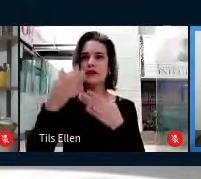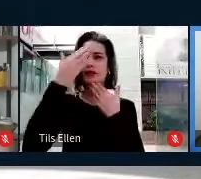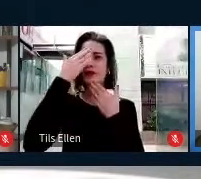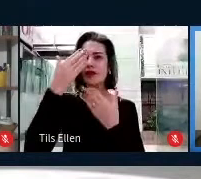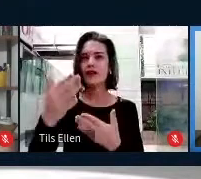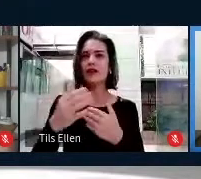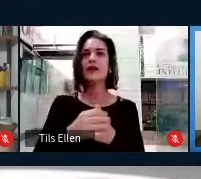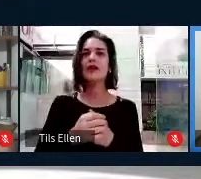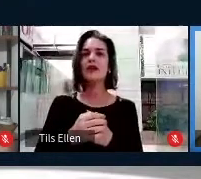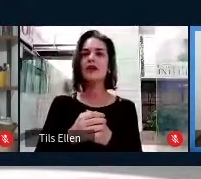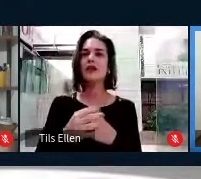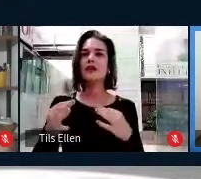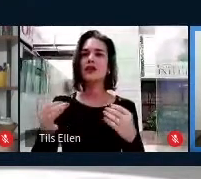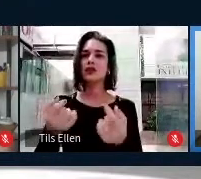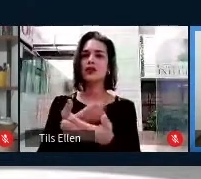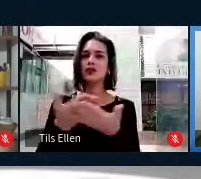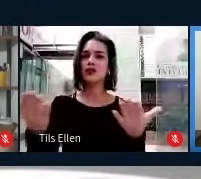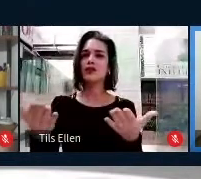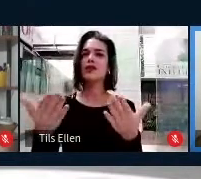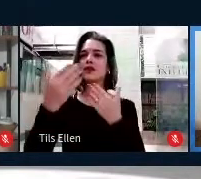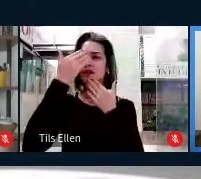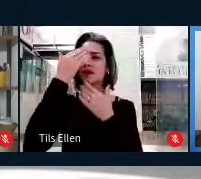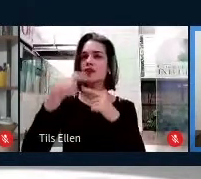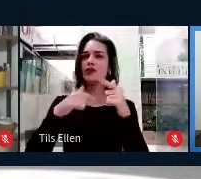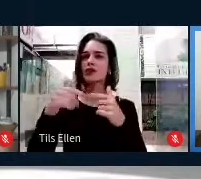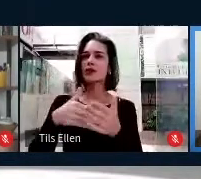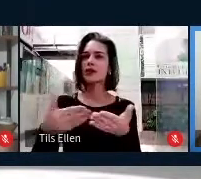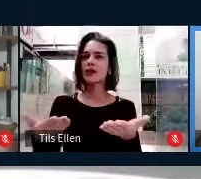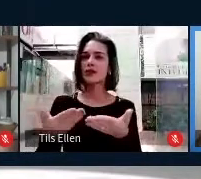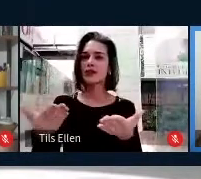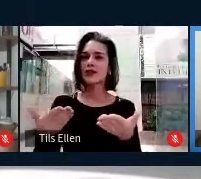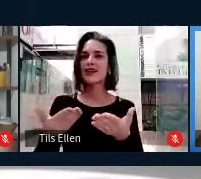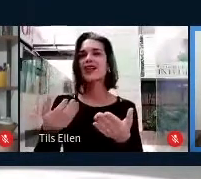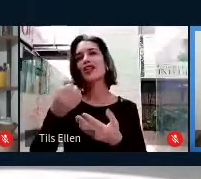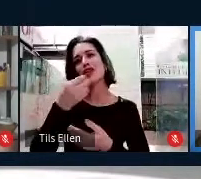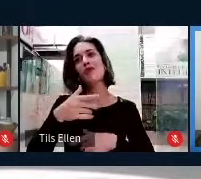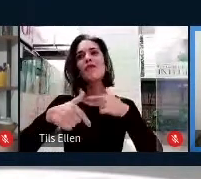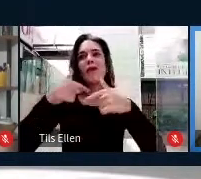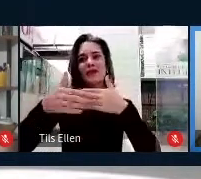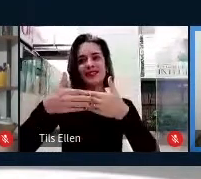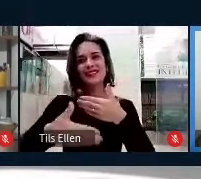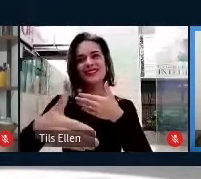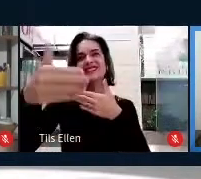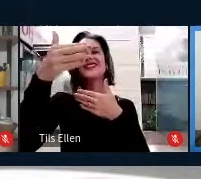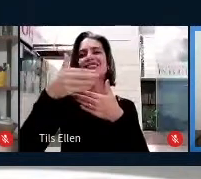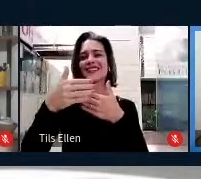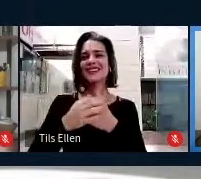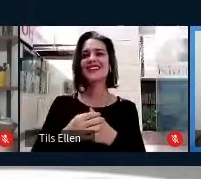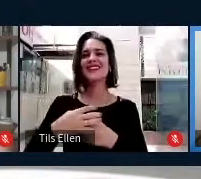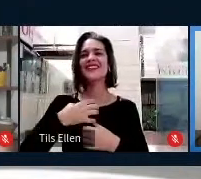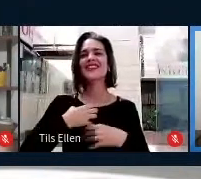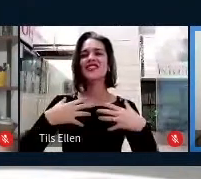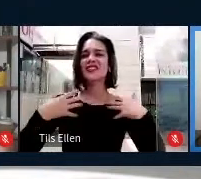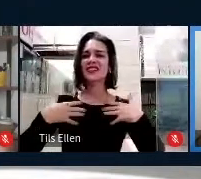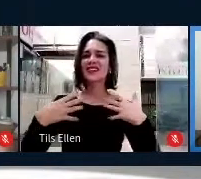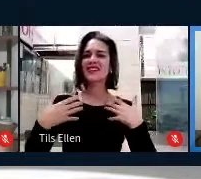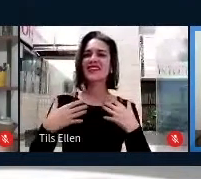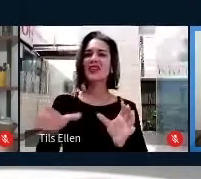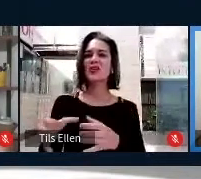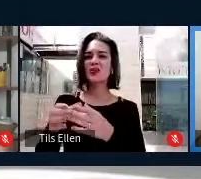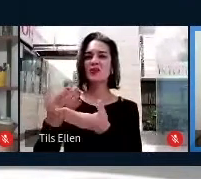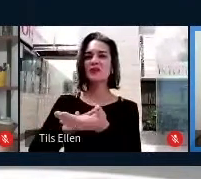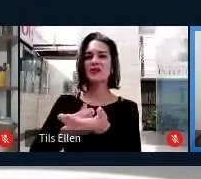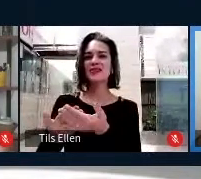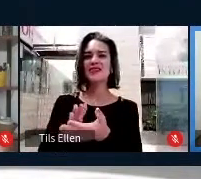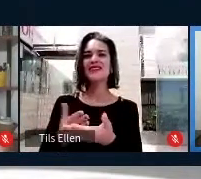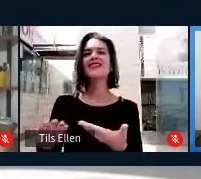vocês, agradecer o trabalho de vocês até o momento e desejar um bom trabalho na sequência. Uma alegria ter vocês como intérpretes. E